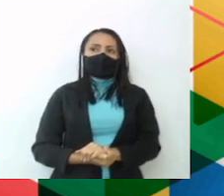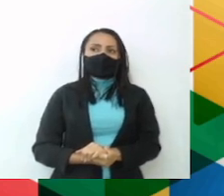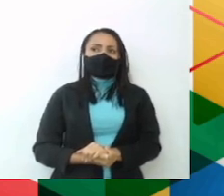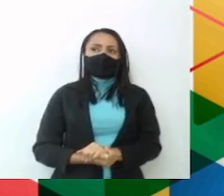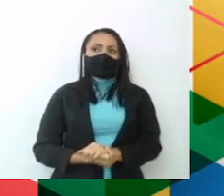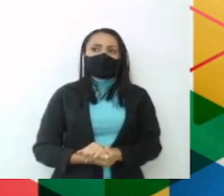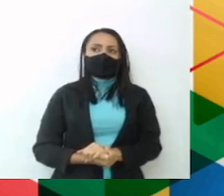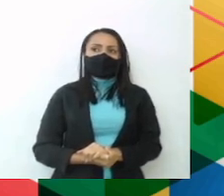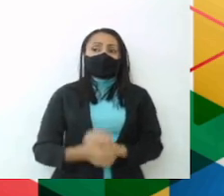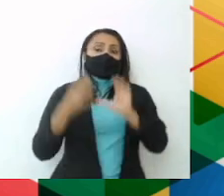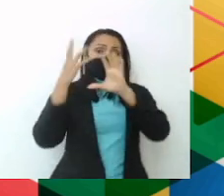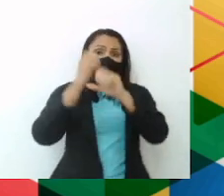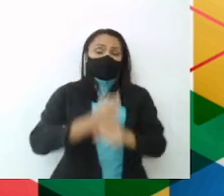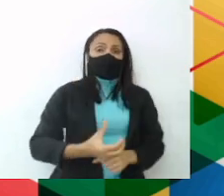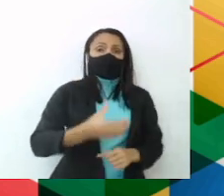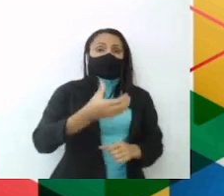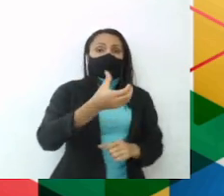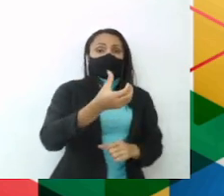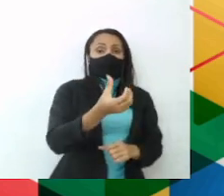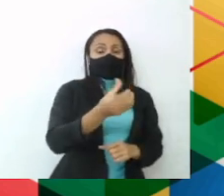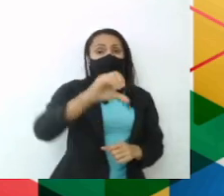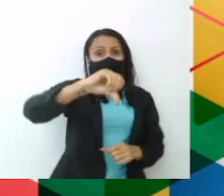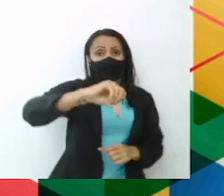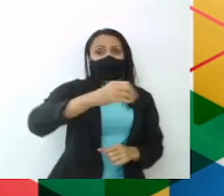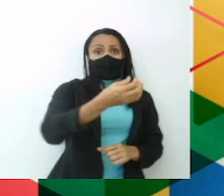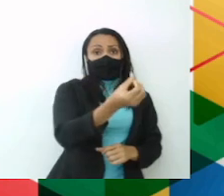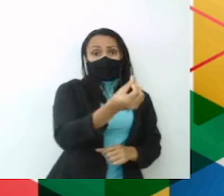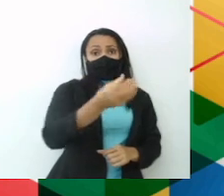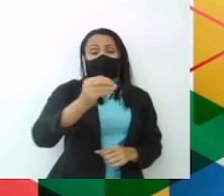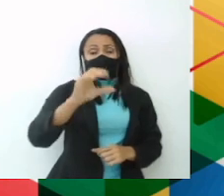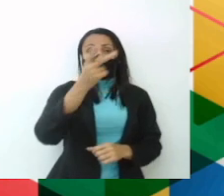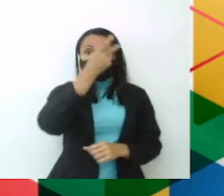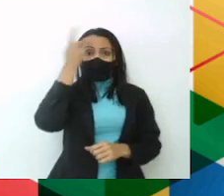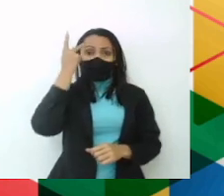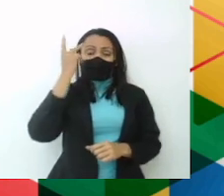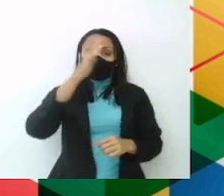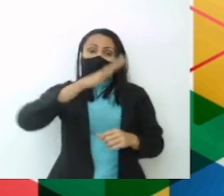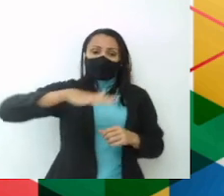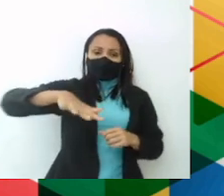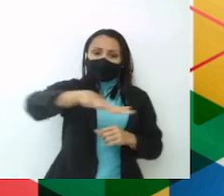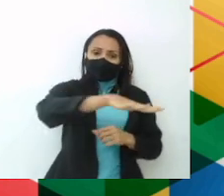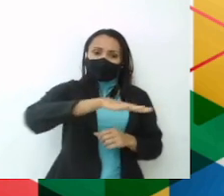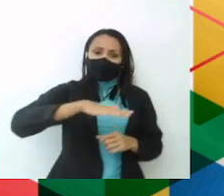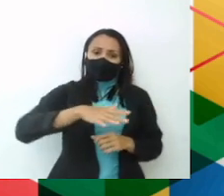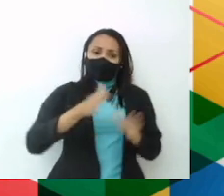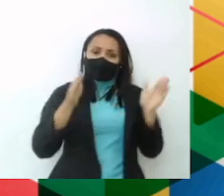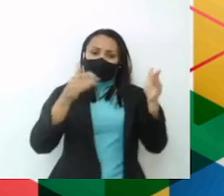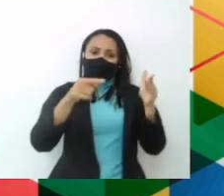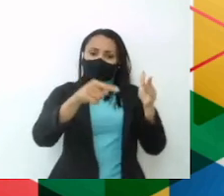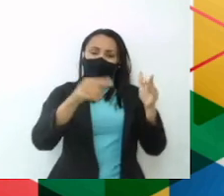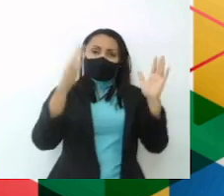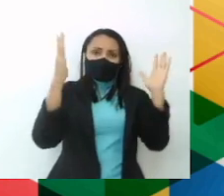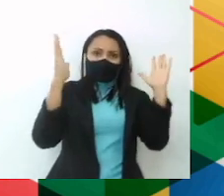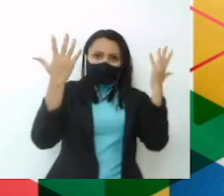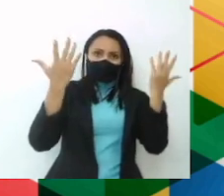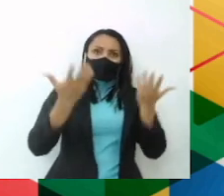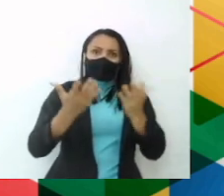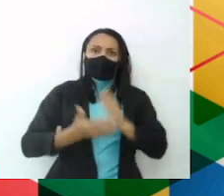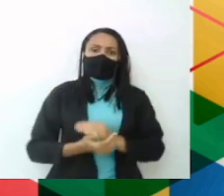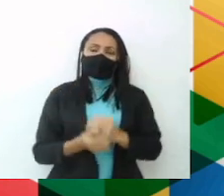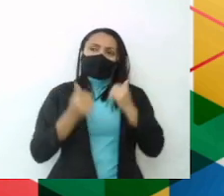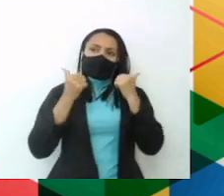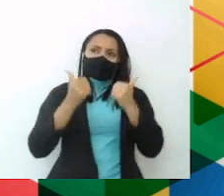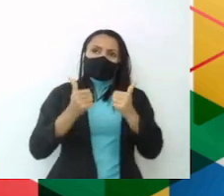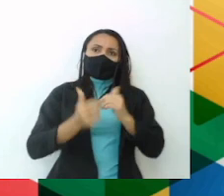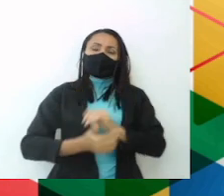Então, 960 pessoas nessa festa, né? Beleza?